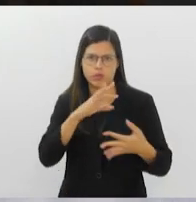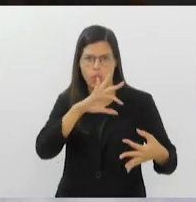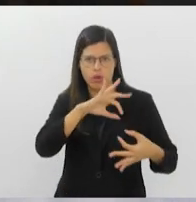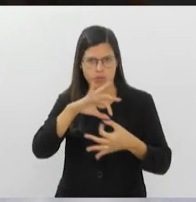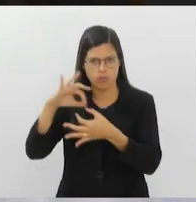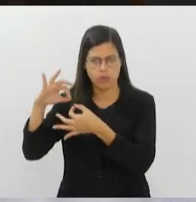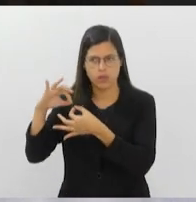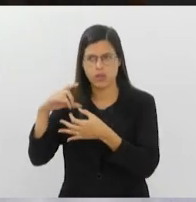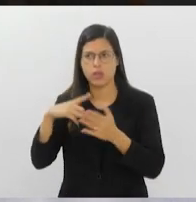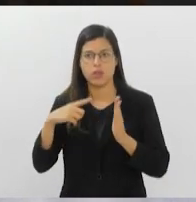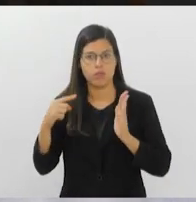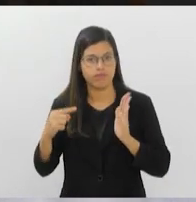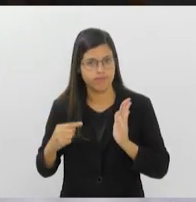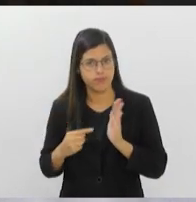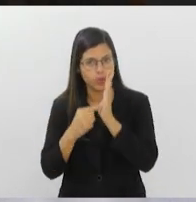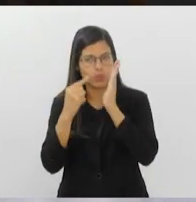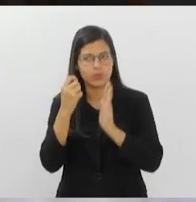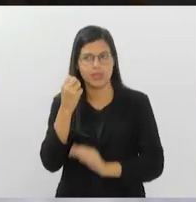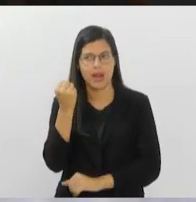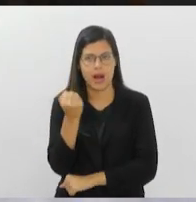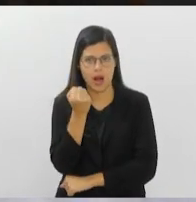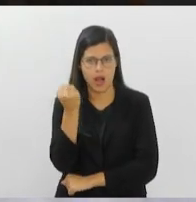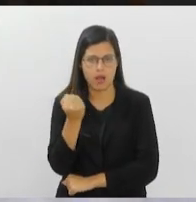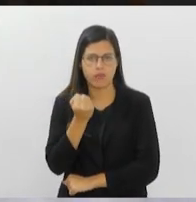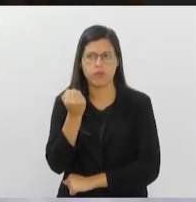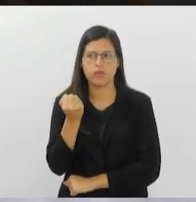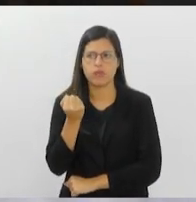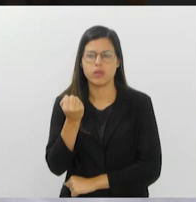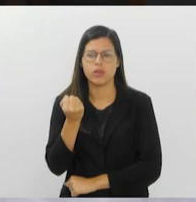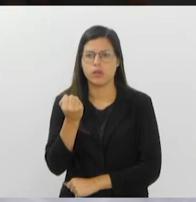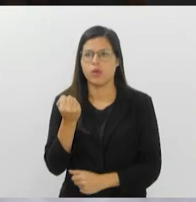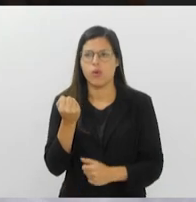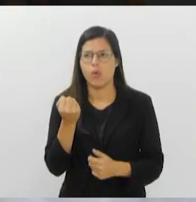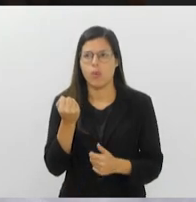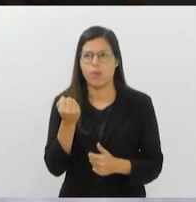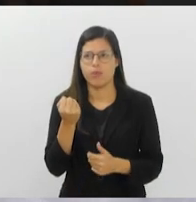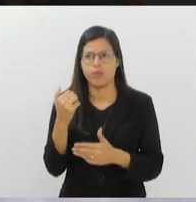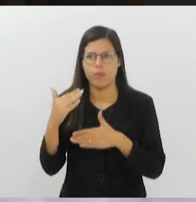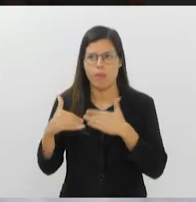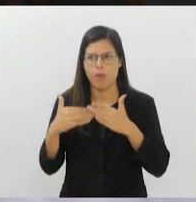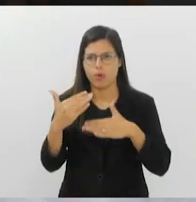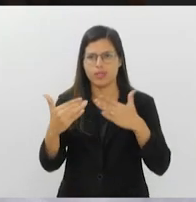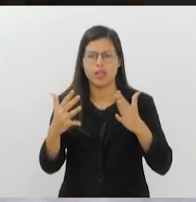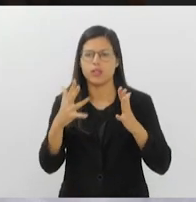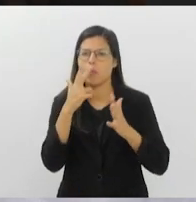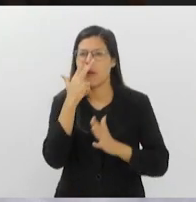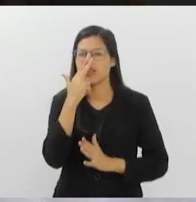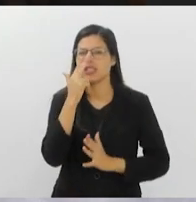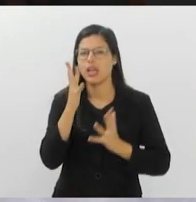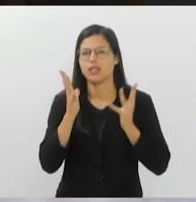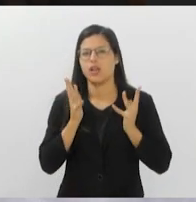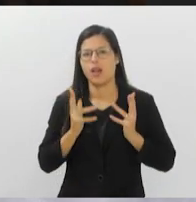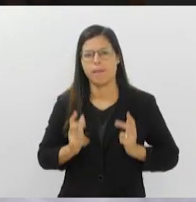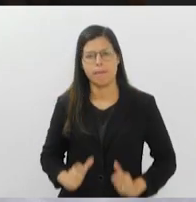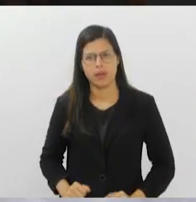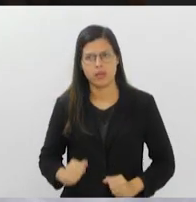teve uma denúncia grave de um processo de higienização social da cidade, com